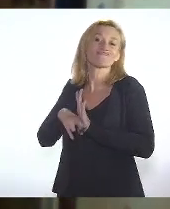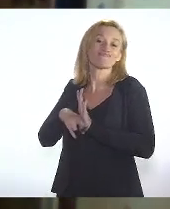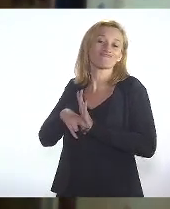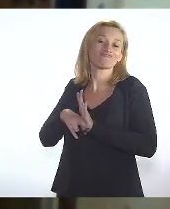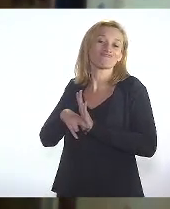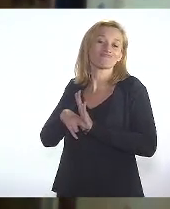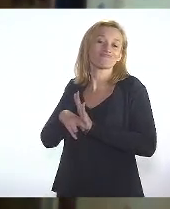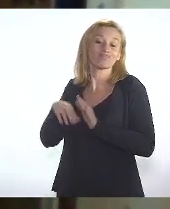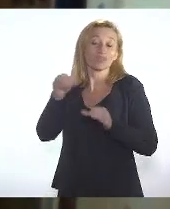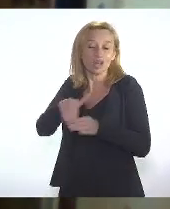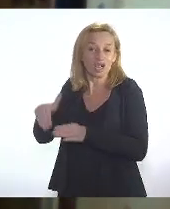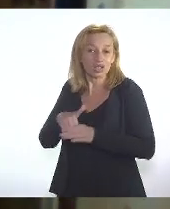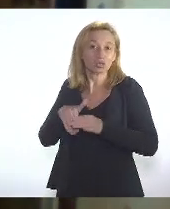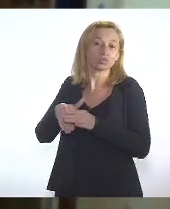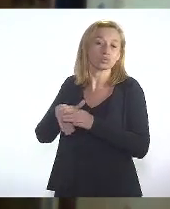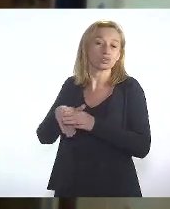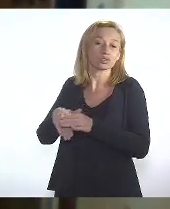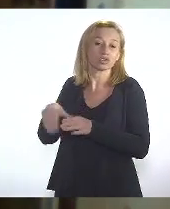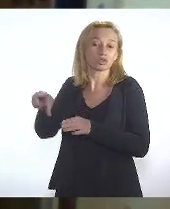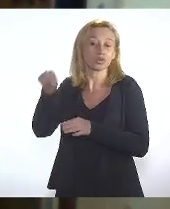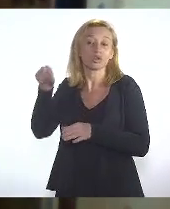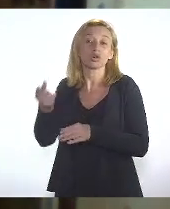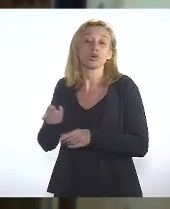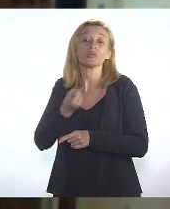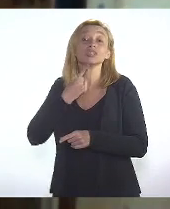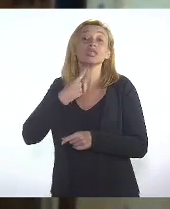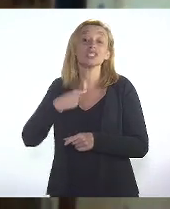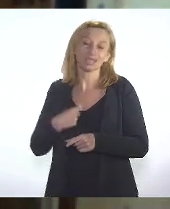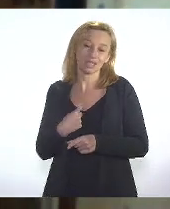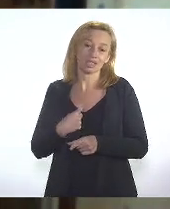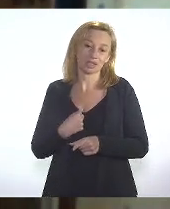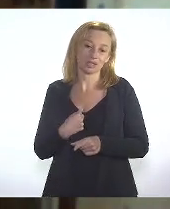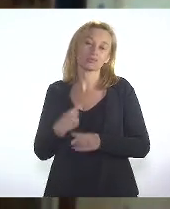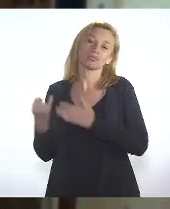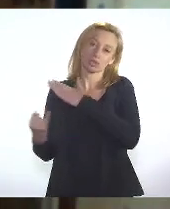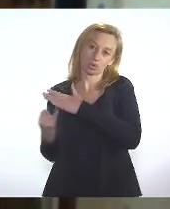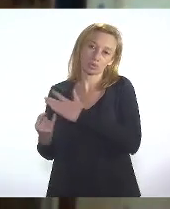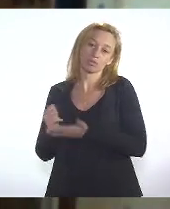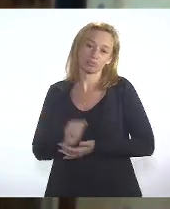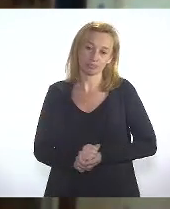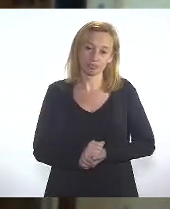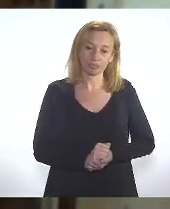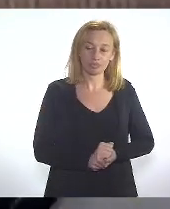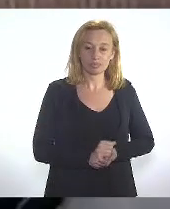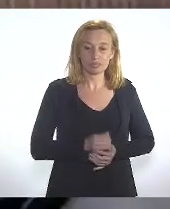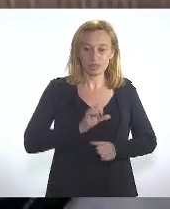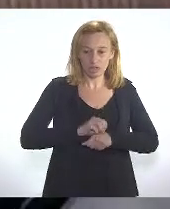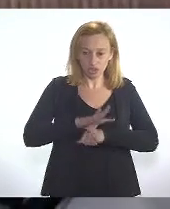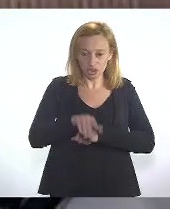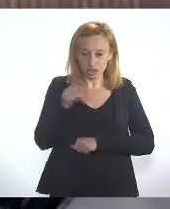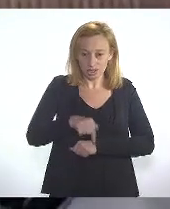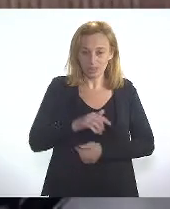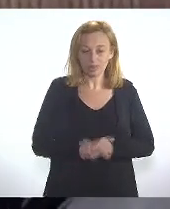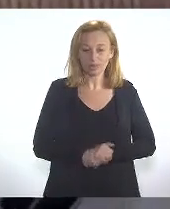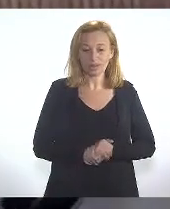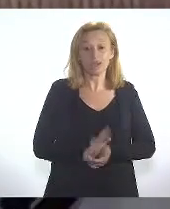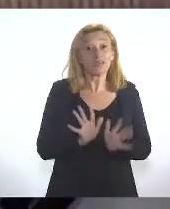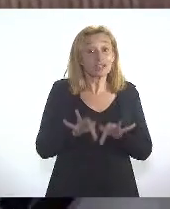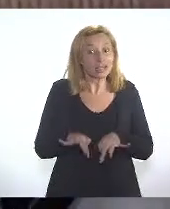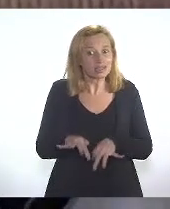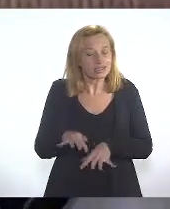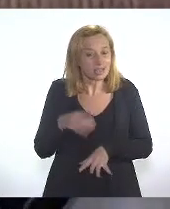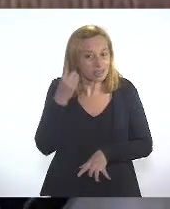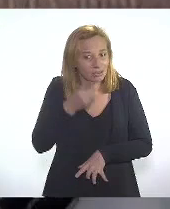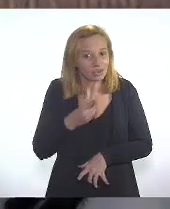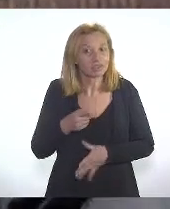que as urnas definiram como o desejo da instituição. Então, fica aqui. Para finalizar, deputado, senão vão dizer que eu